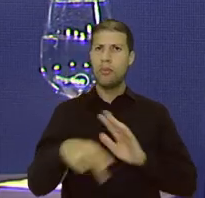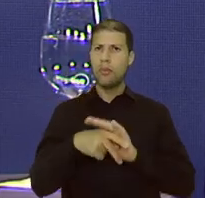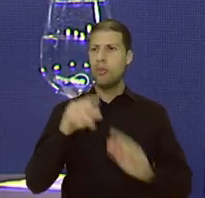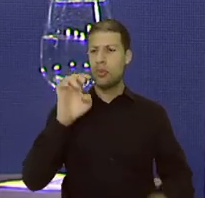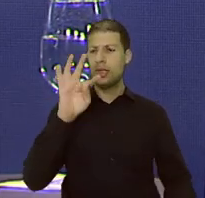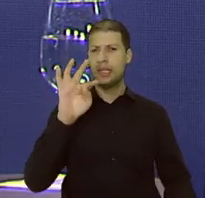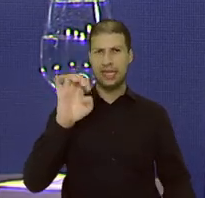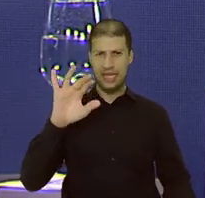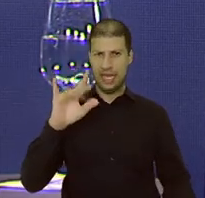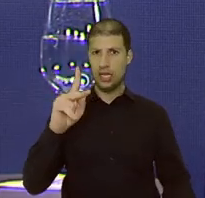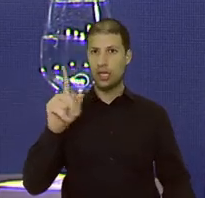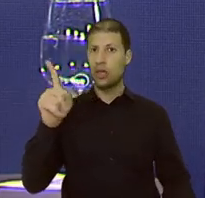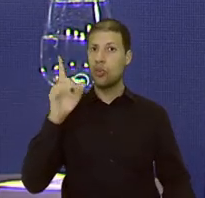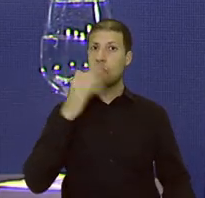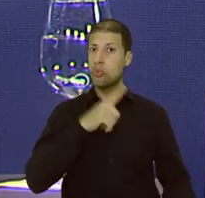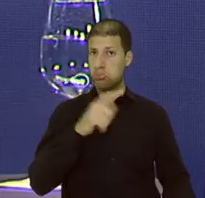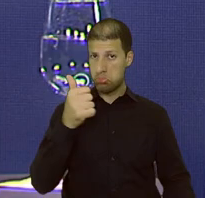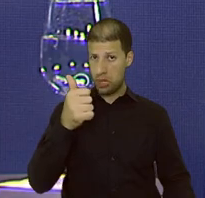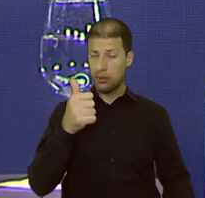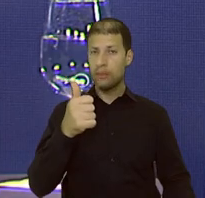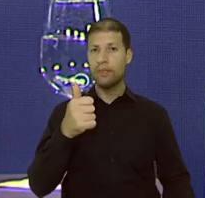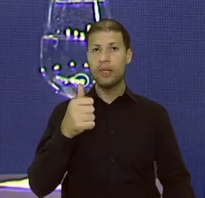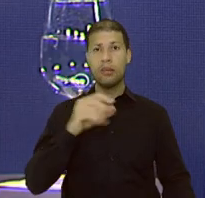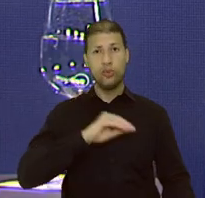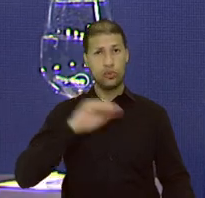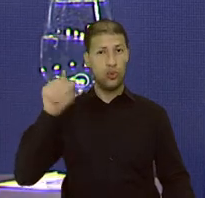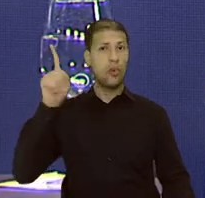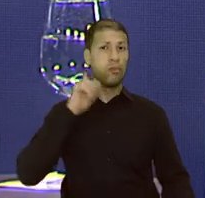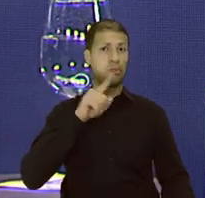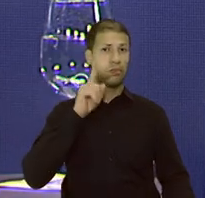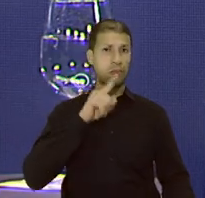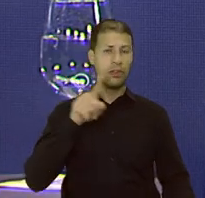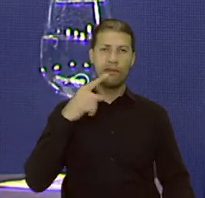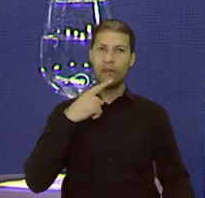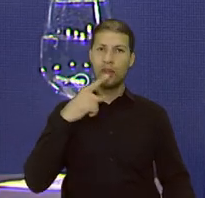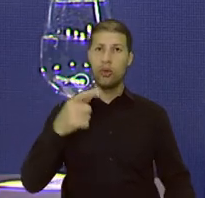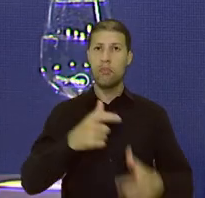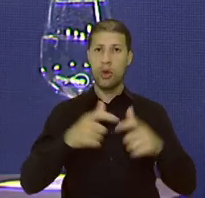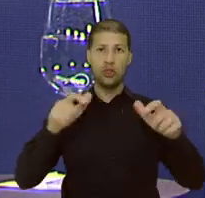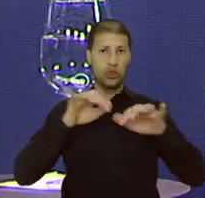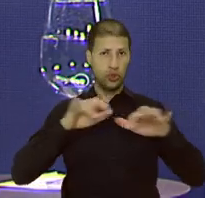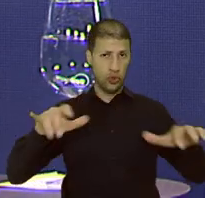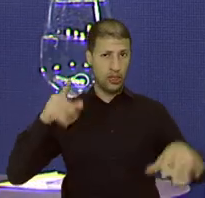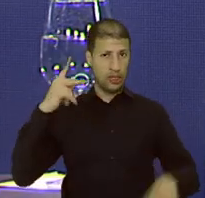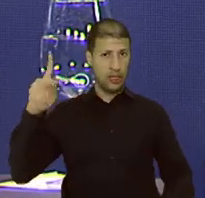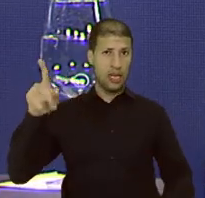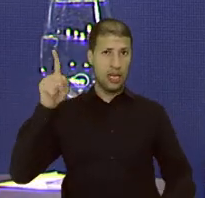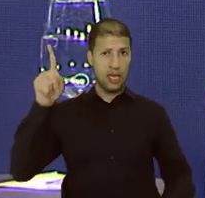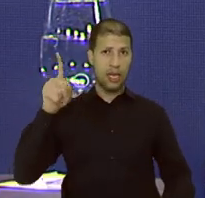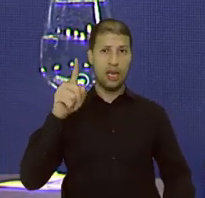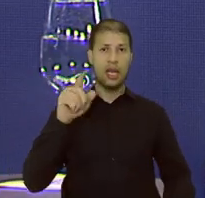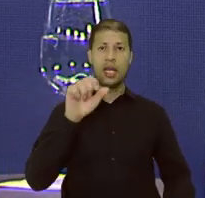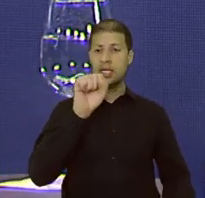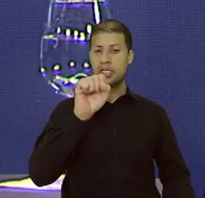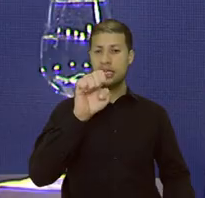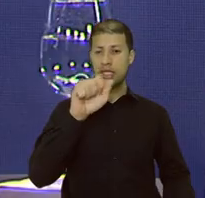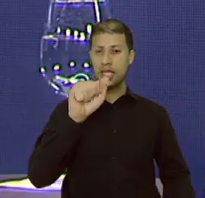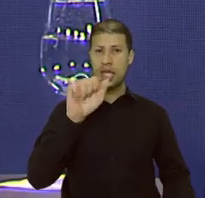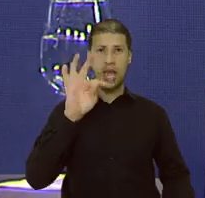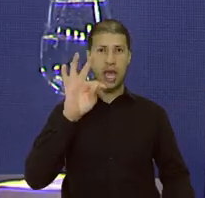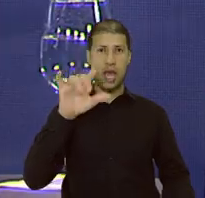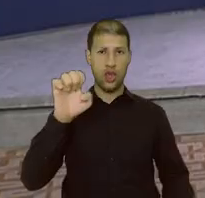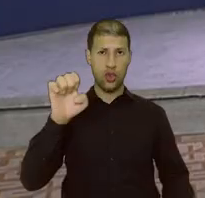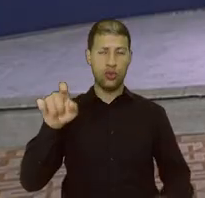ele mudou para os Estados Unidos falou que os maiores escritórios dele agora é inseto e Israel